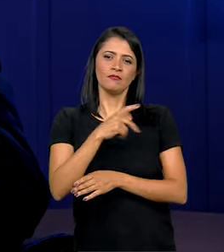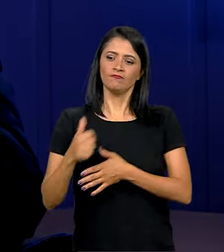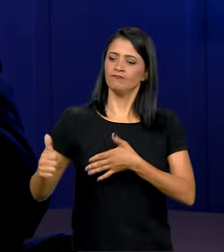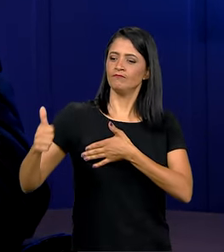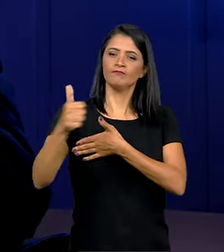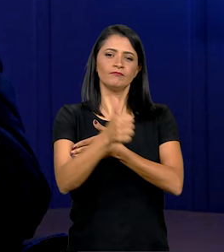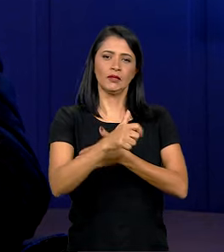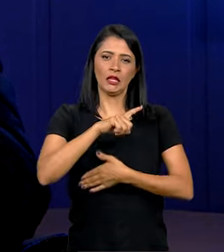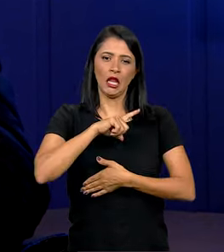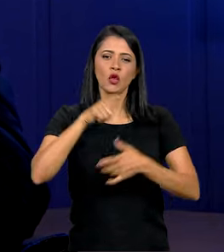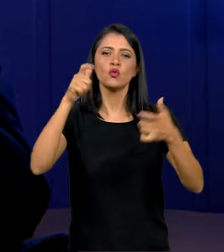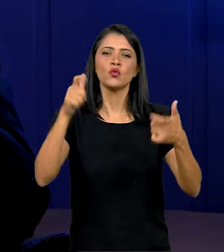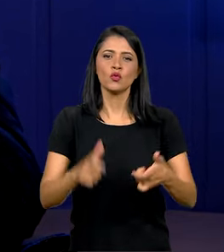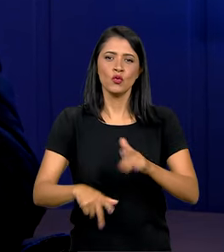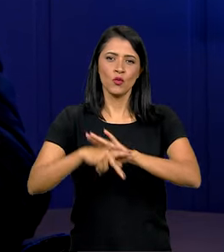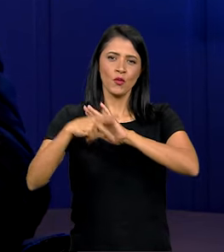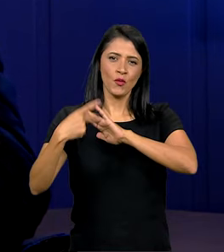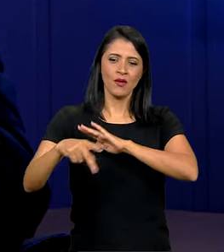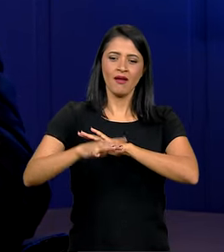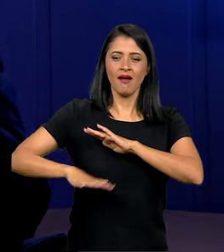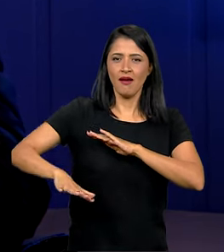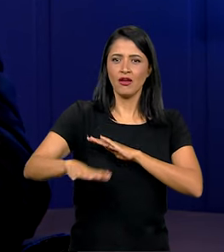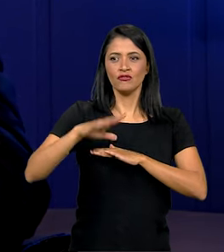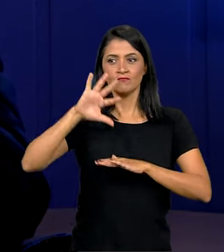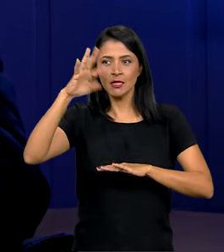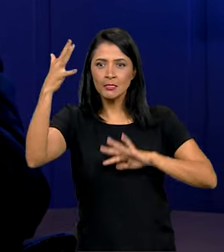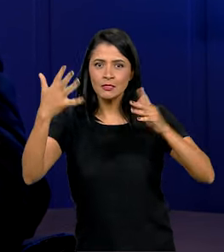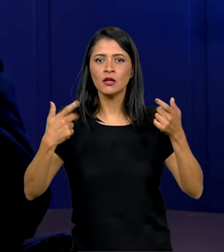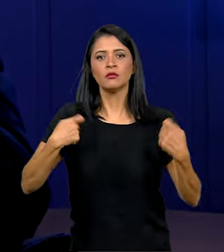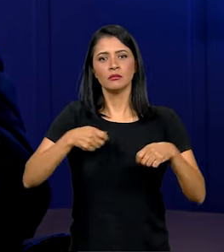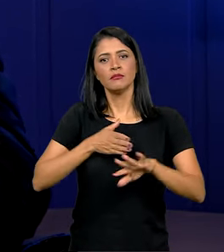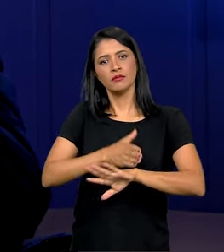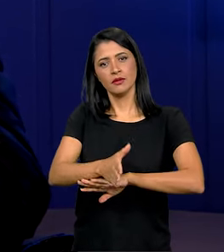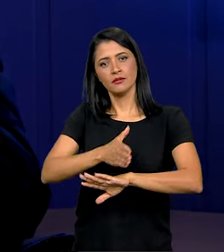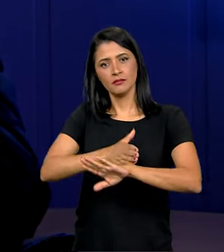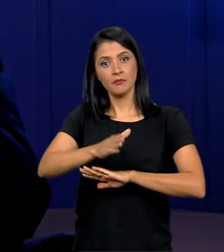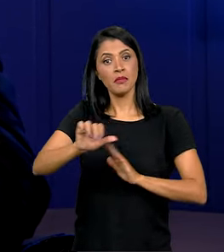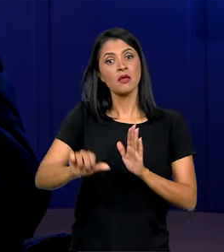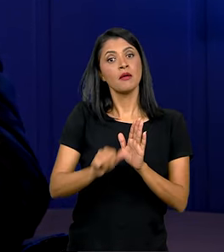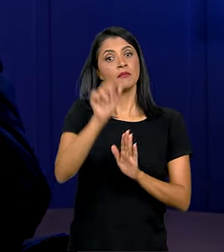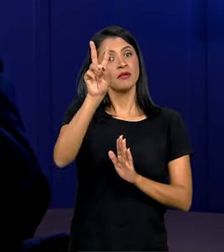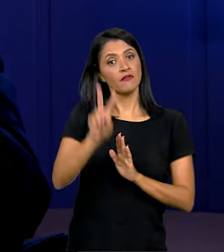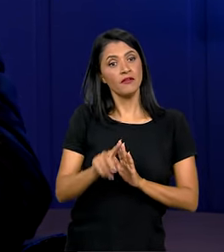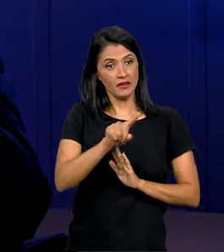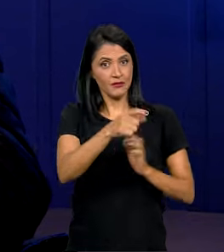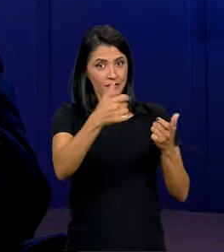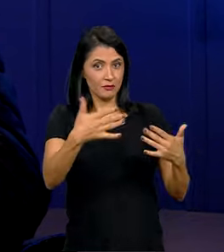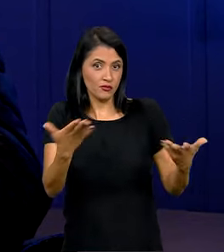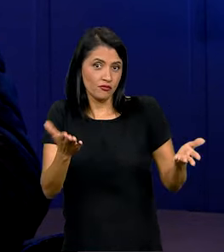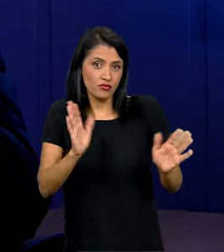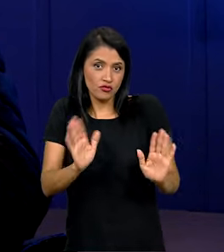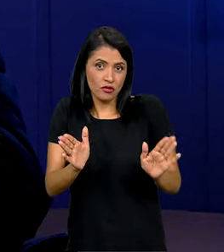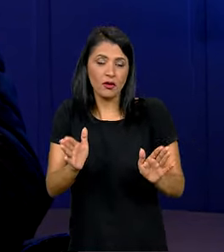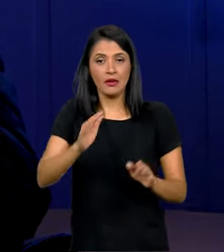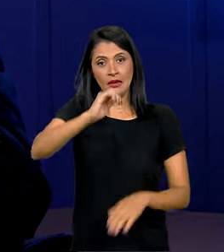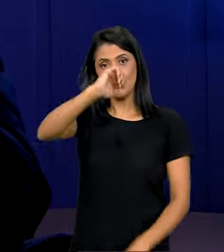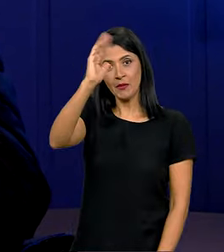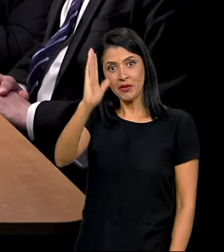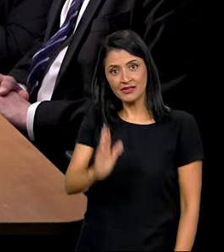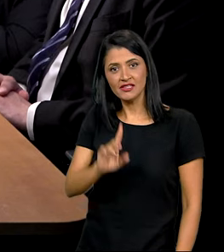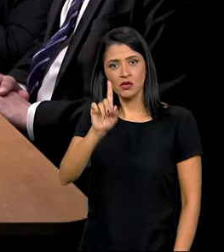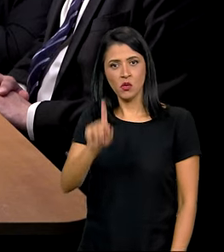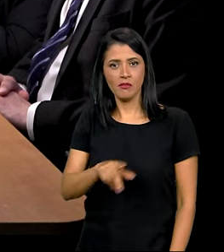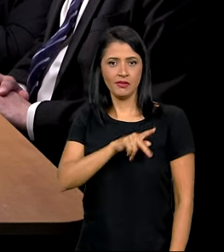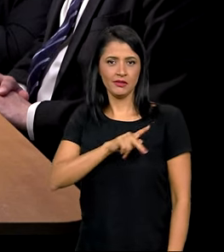protagon ismo de seu lugar também no mundo nos espaços de tomad de decisão é a primeira vez que como você menciona que o Brasil